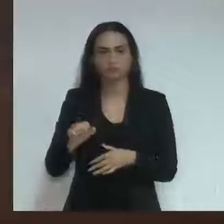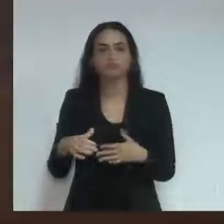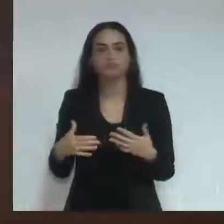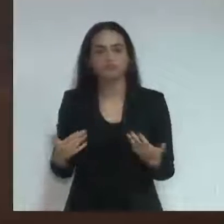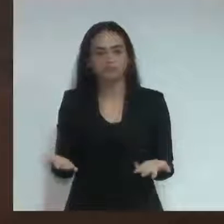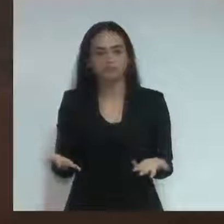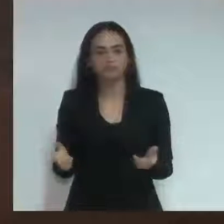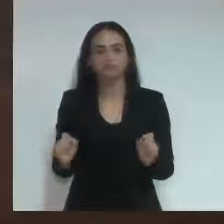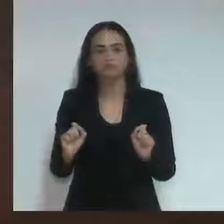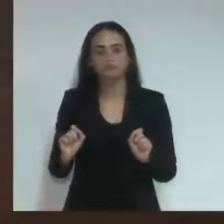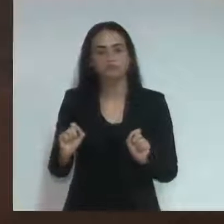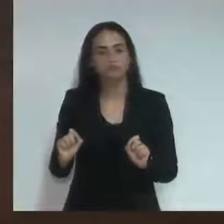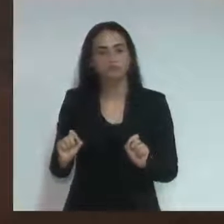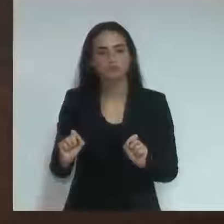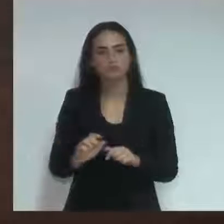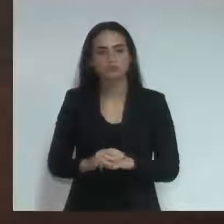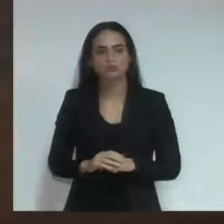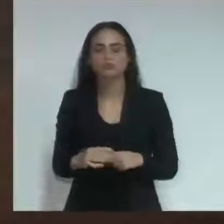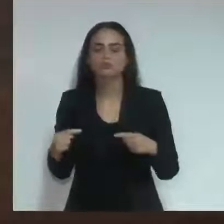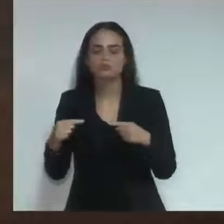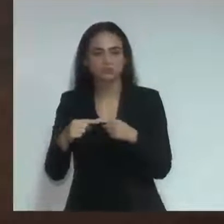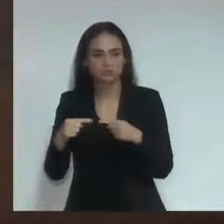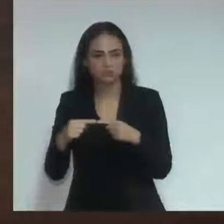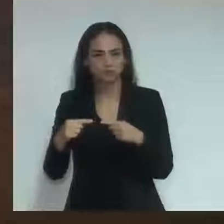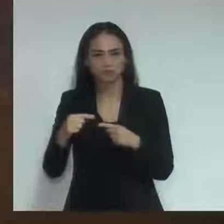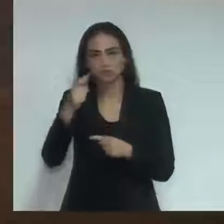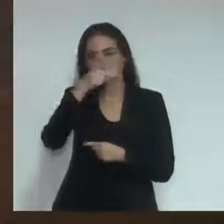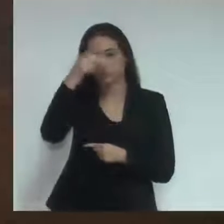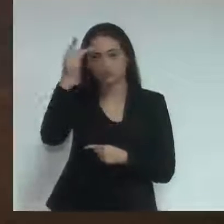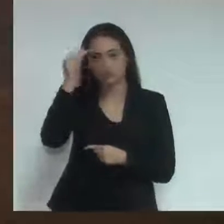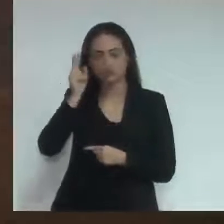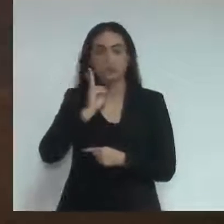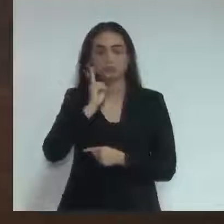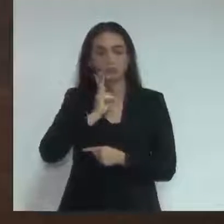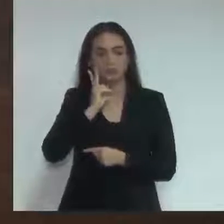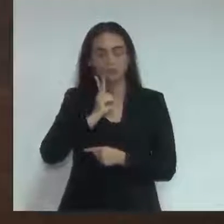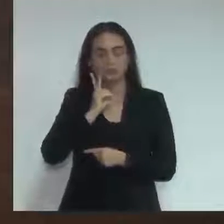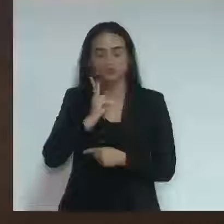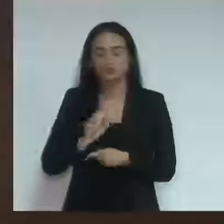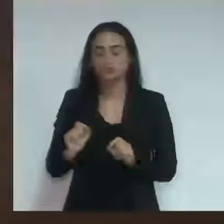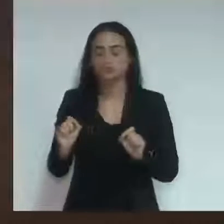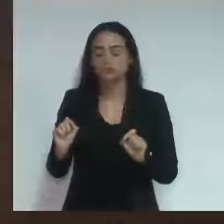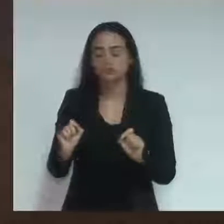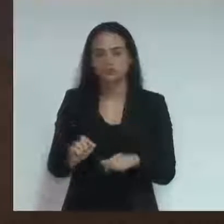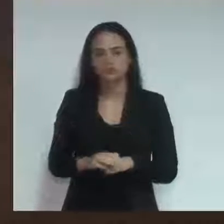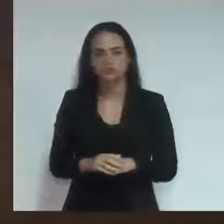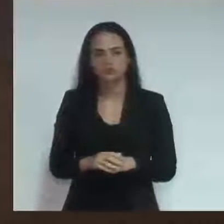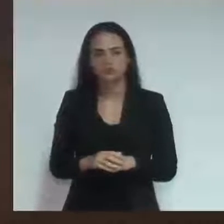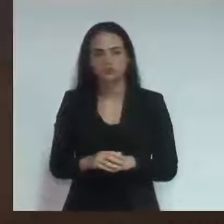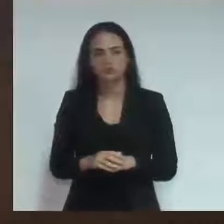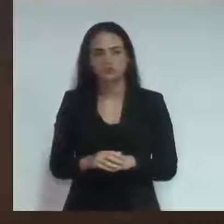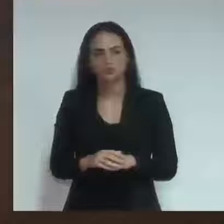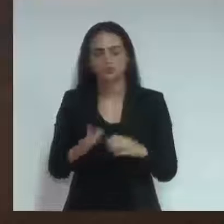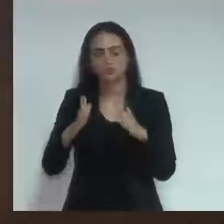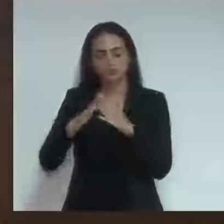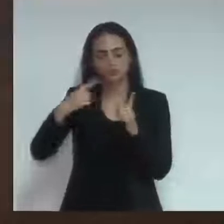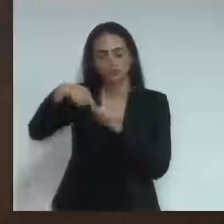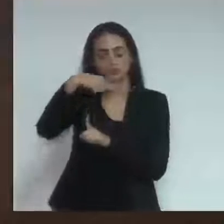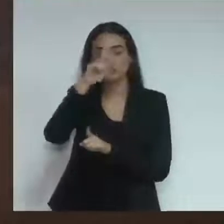Caberia, ou cabe, ao município de Vinhedo, ou melhor, a nossa Santa